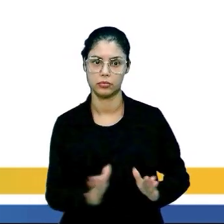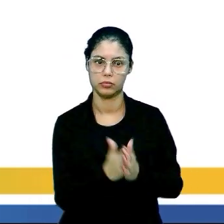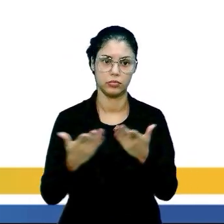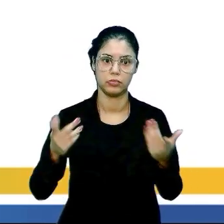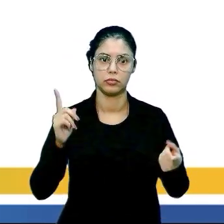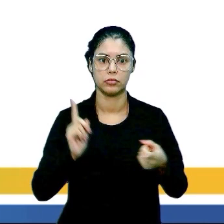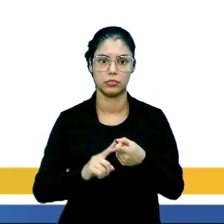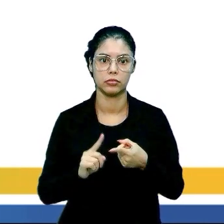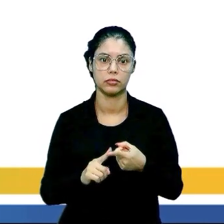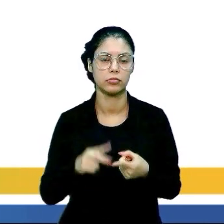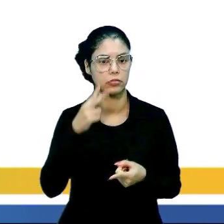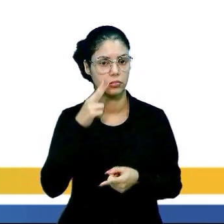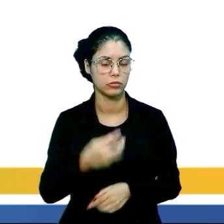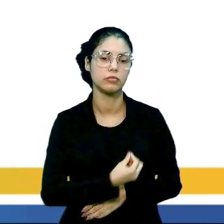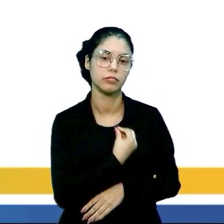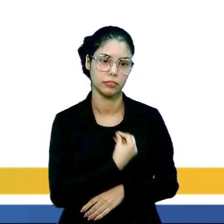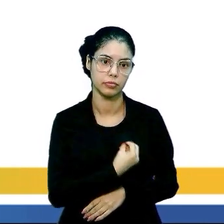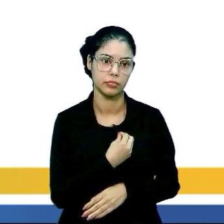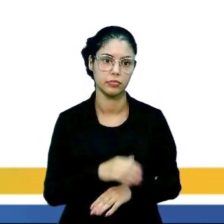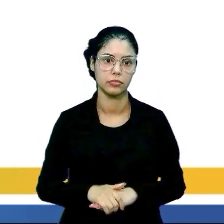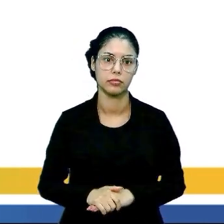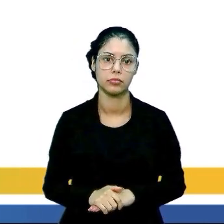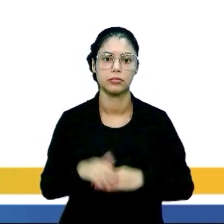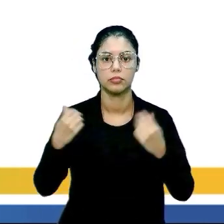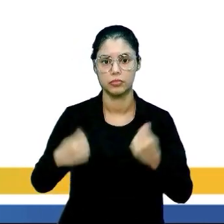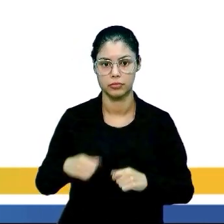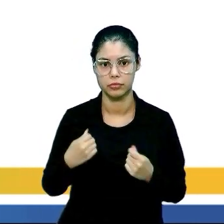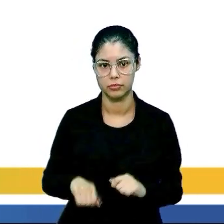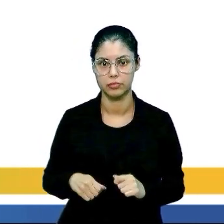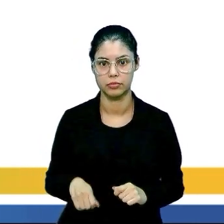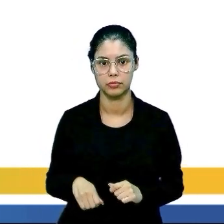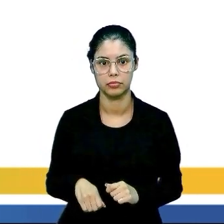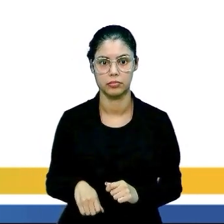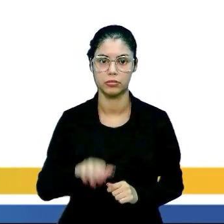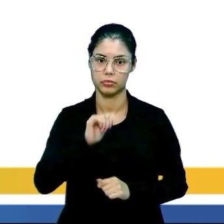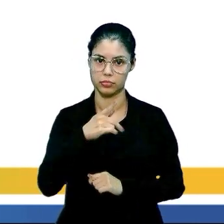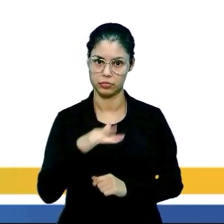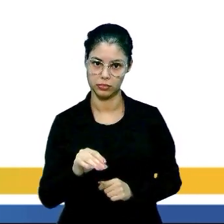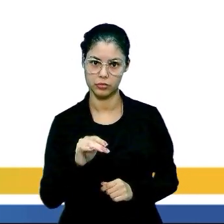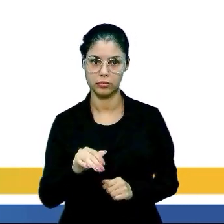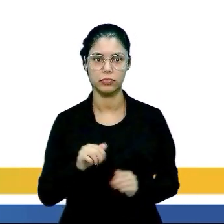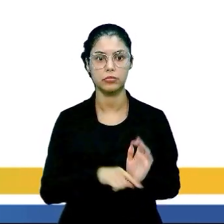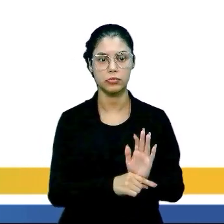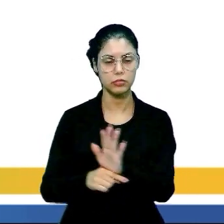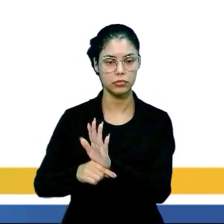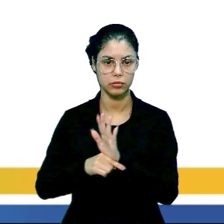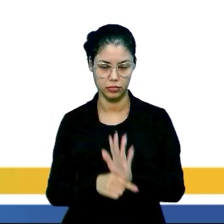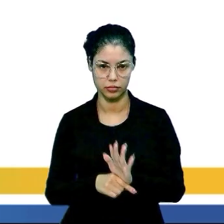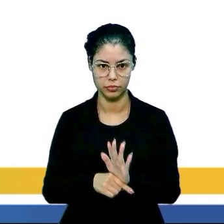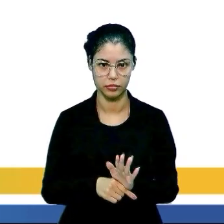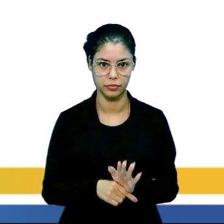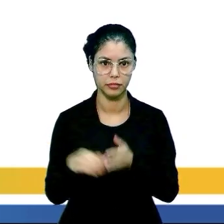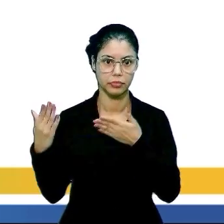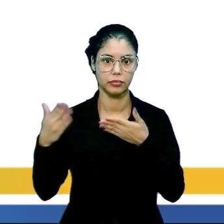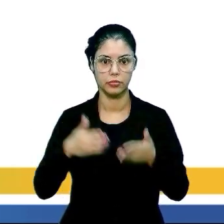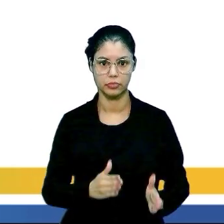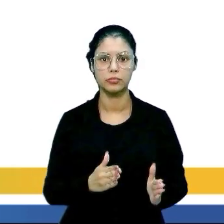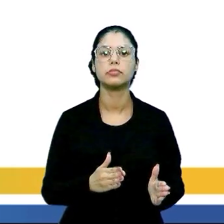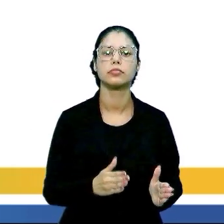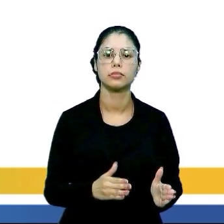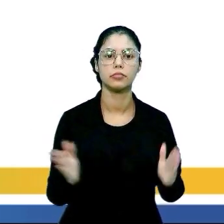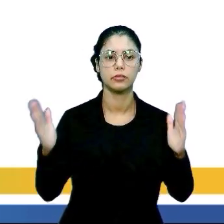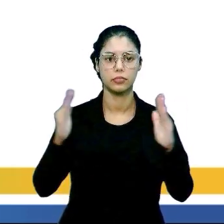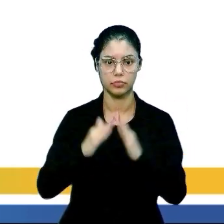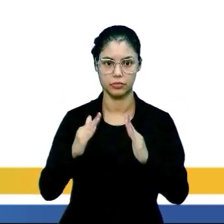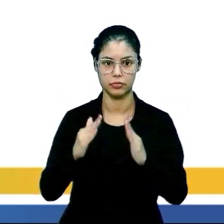fico maravilhada porque elas ainda estão vivas. Sei que é preciso apostar e de aposta em